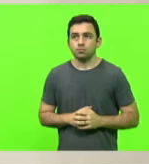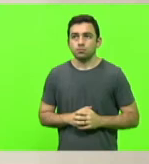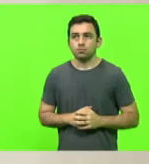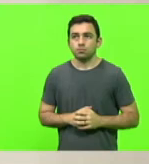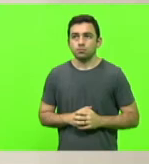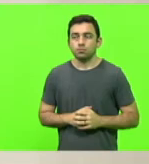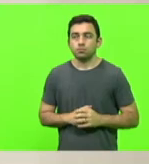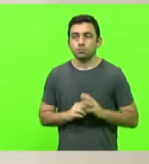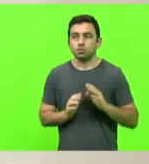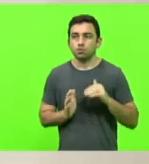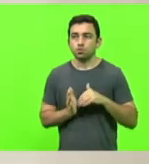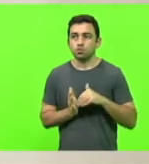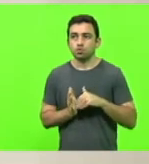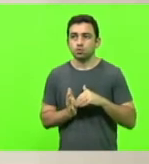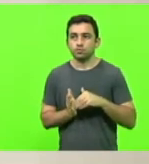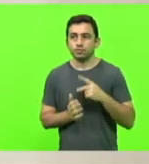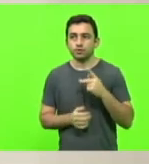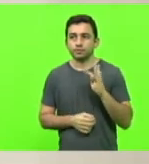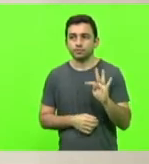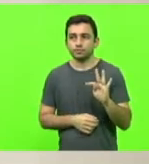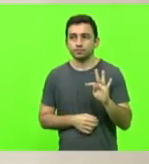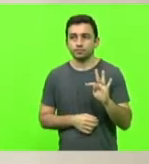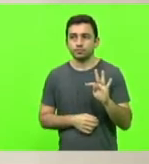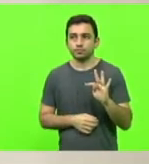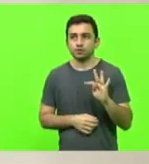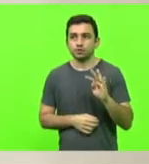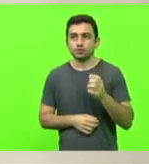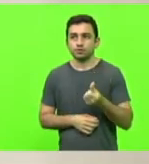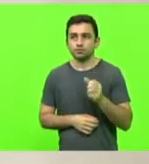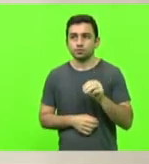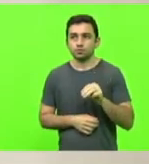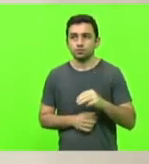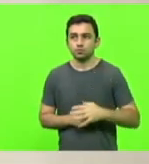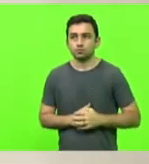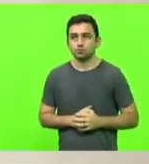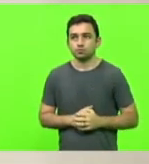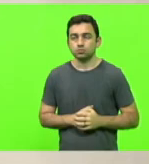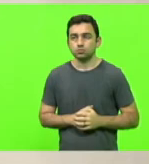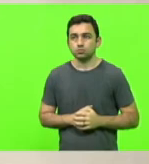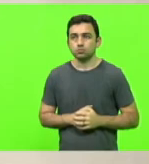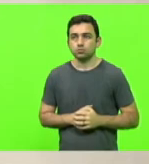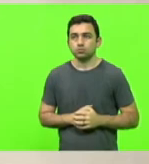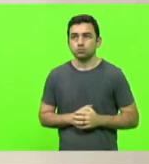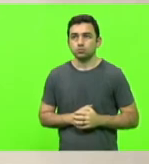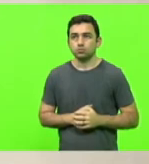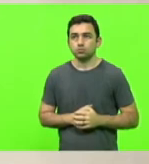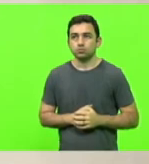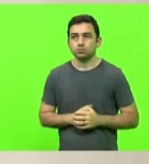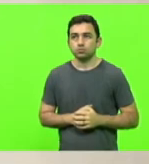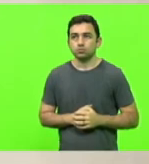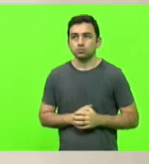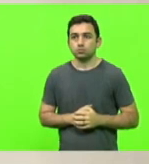E, por último, Partido dos Trabalhadores, por 6 minutos. Deputado